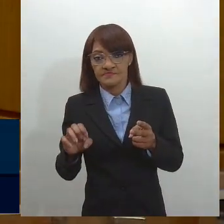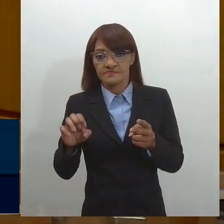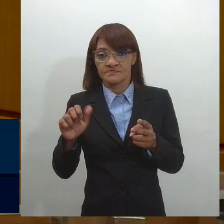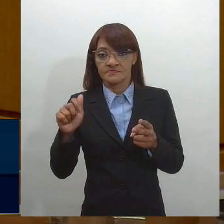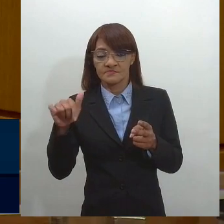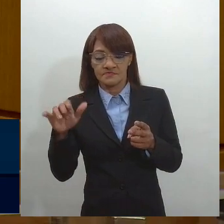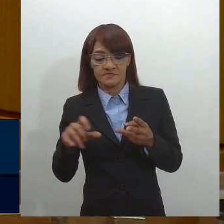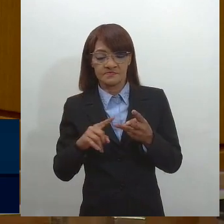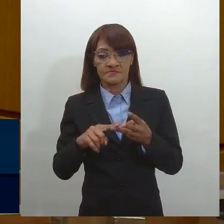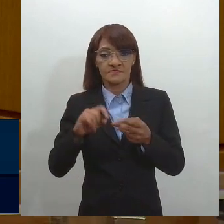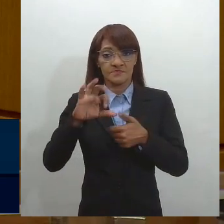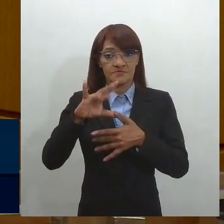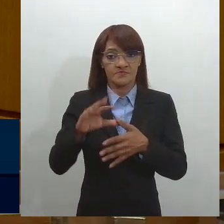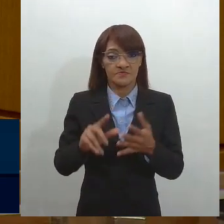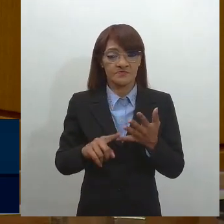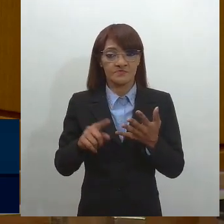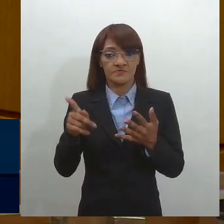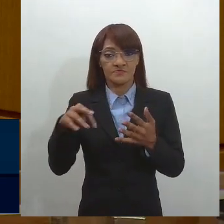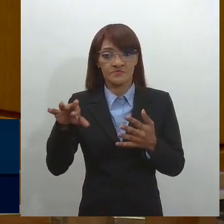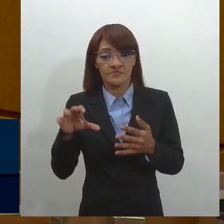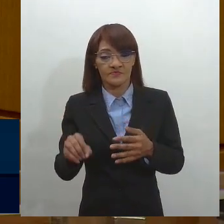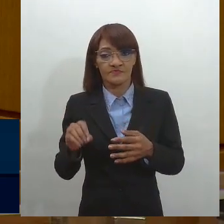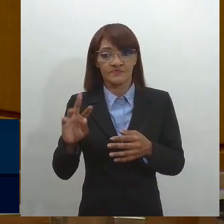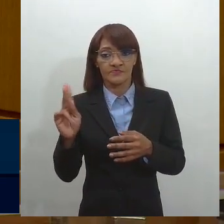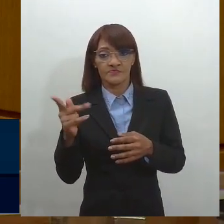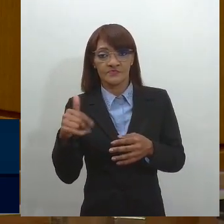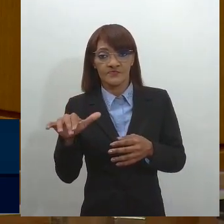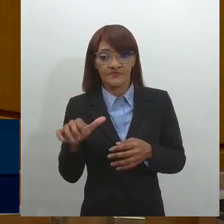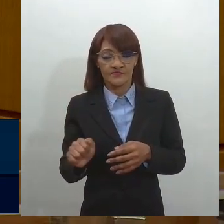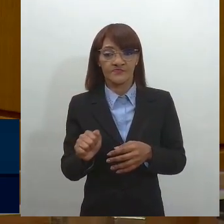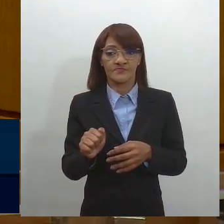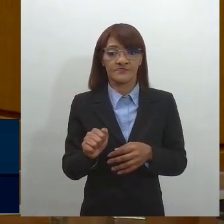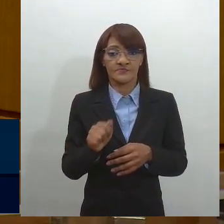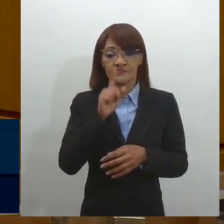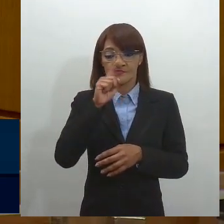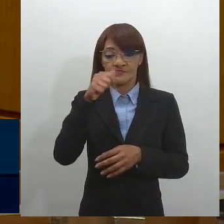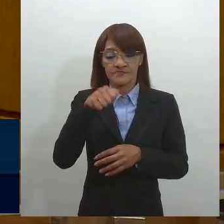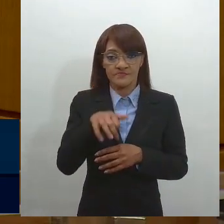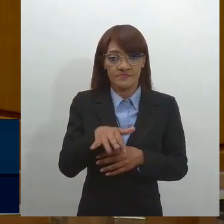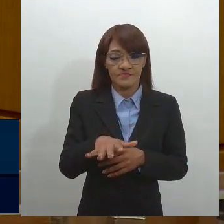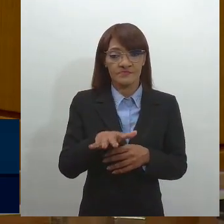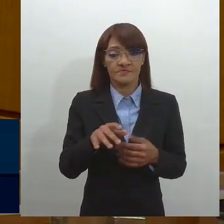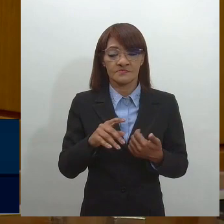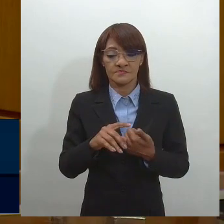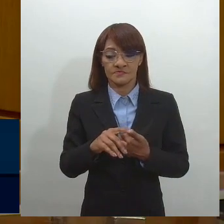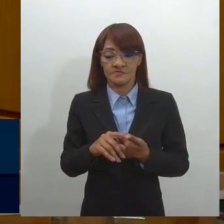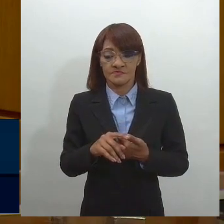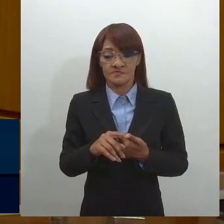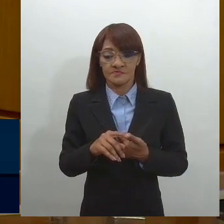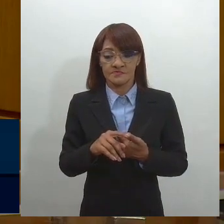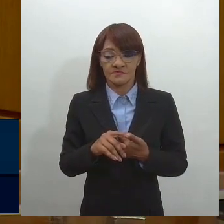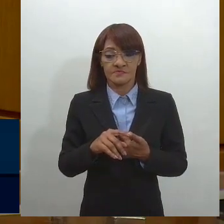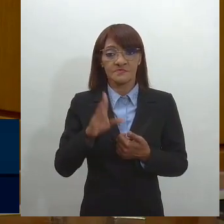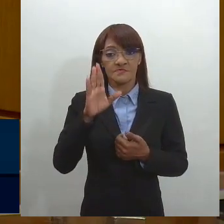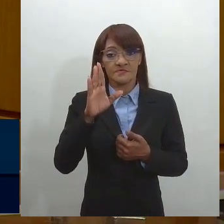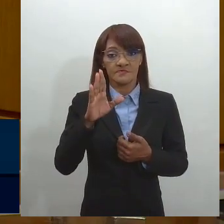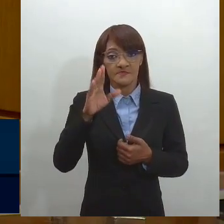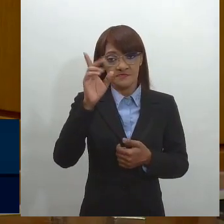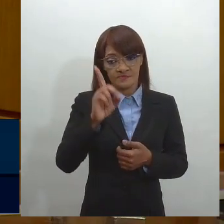Poço Redondo, para Canidé, Nossa Senhora Aparecida, São Miguel do Aleixo,